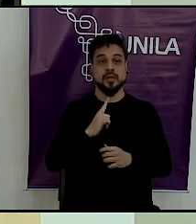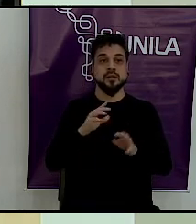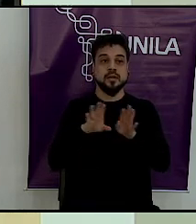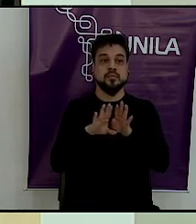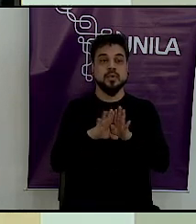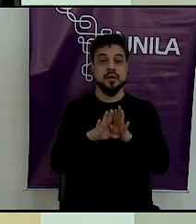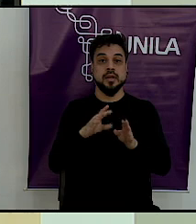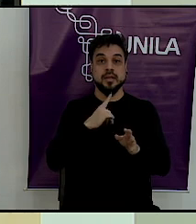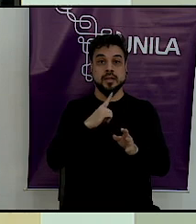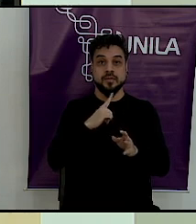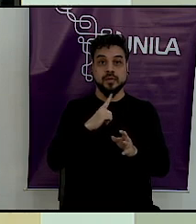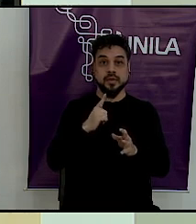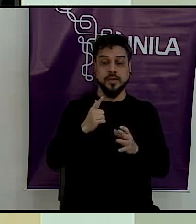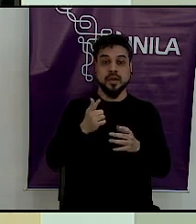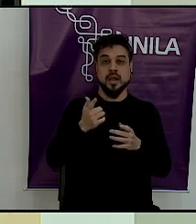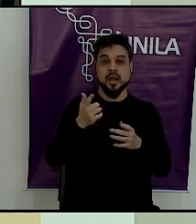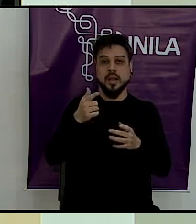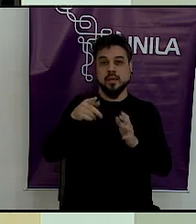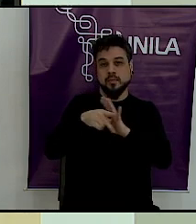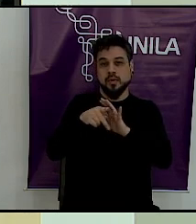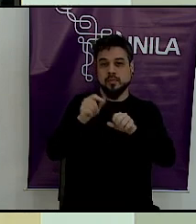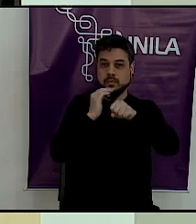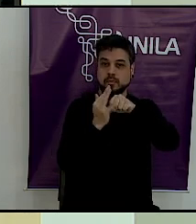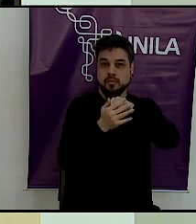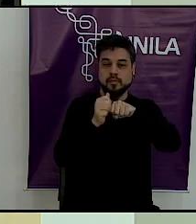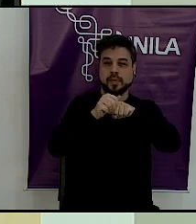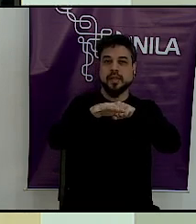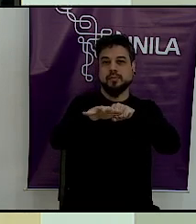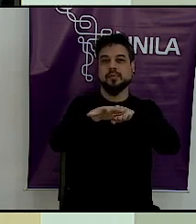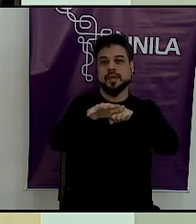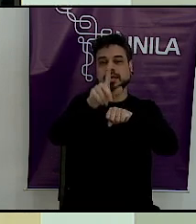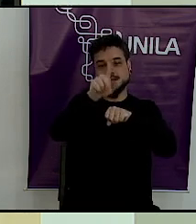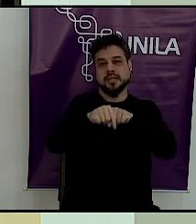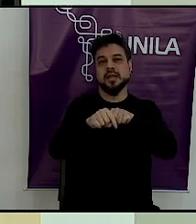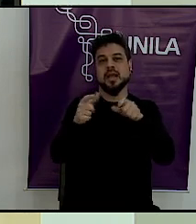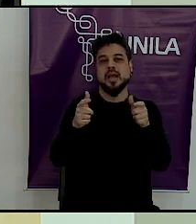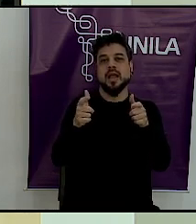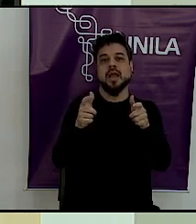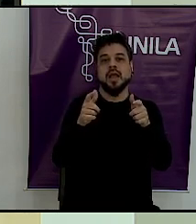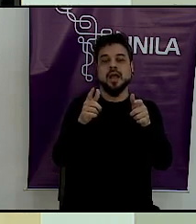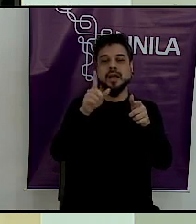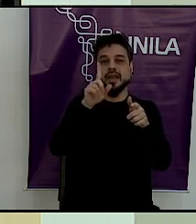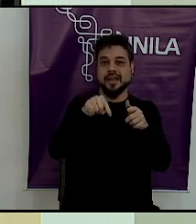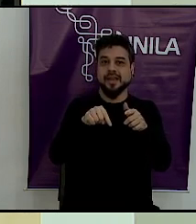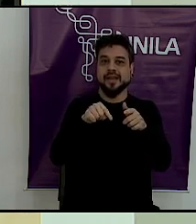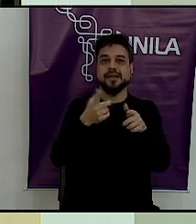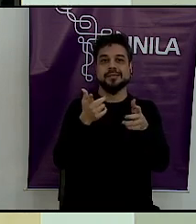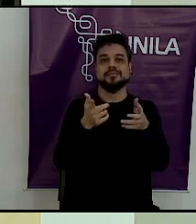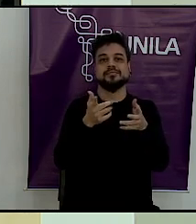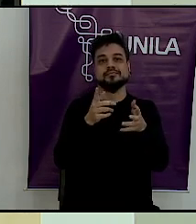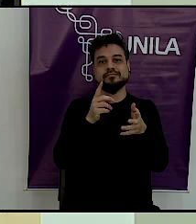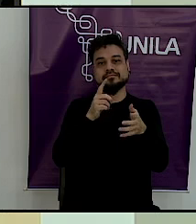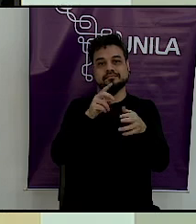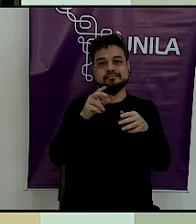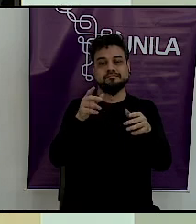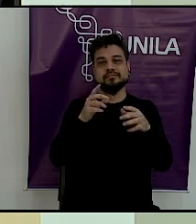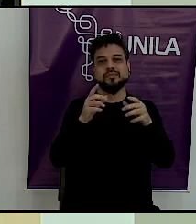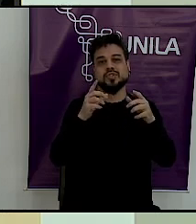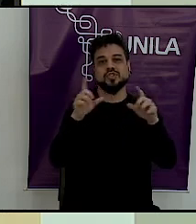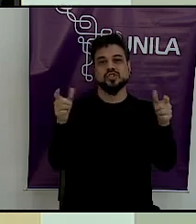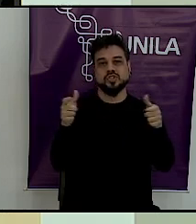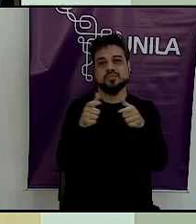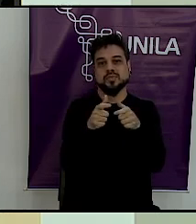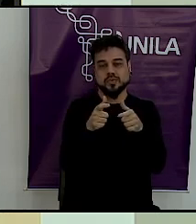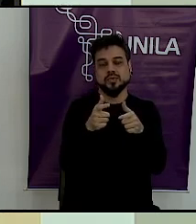pode fazer longas discussões sobre isso, né? Mas a gente já tem um crescimento a partir do ano 2021. Então, as federais, na